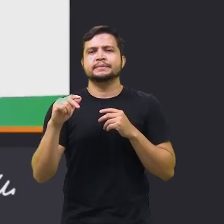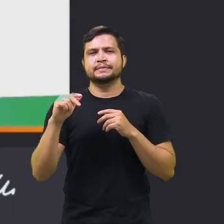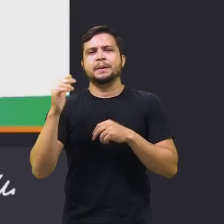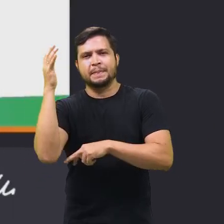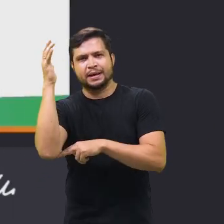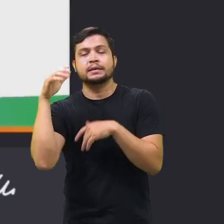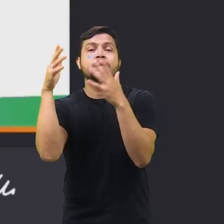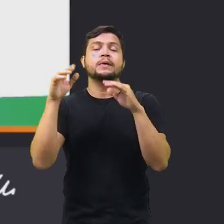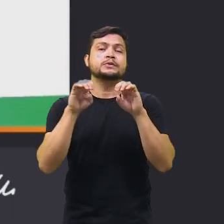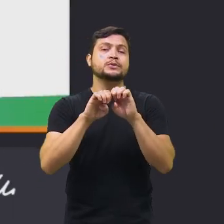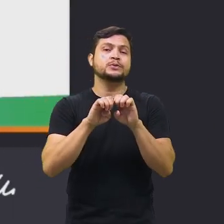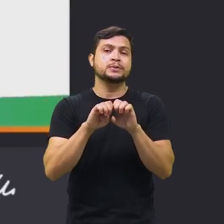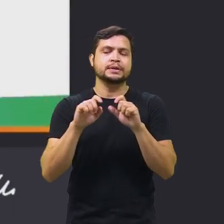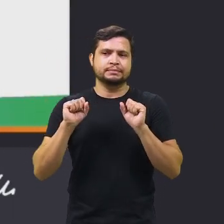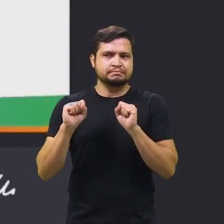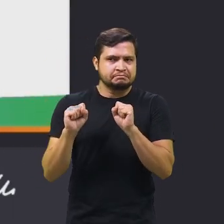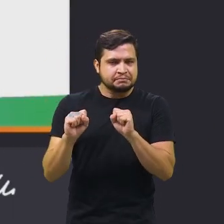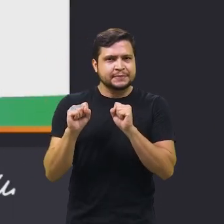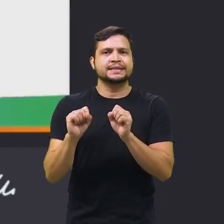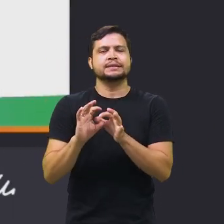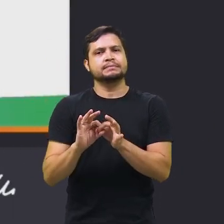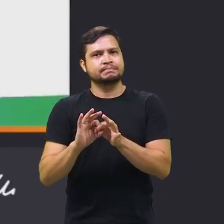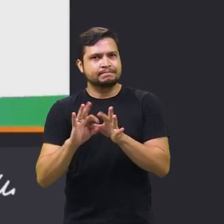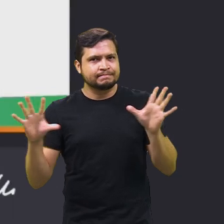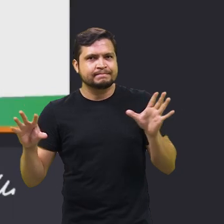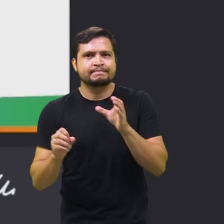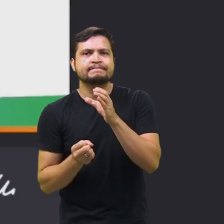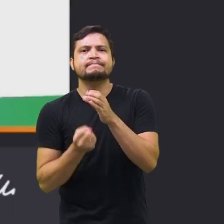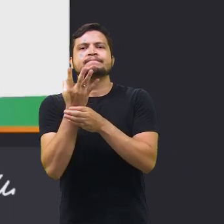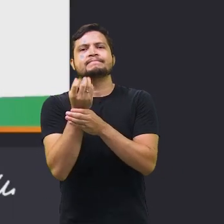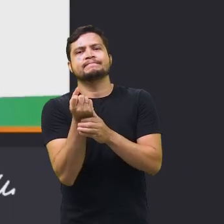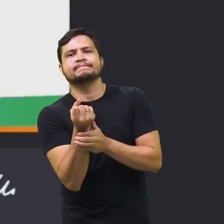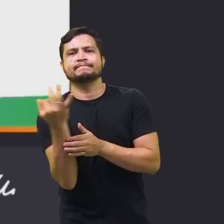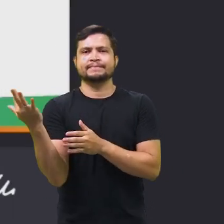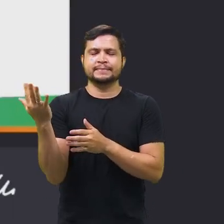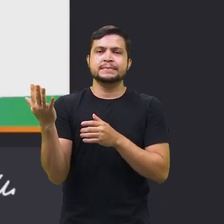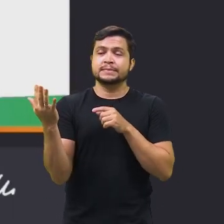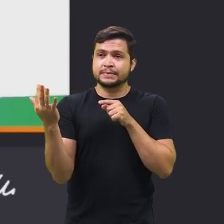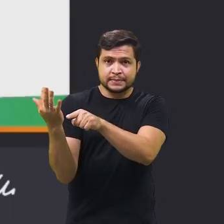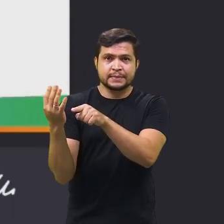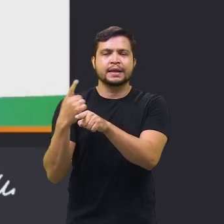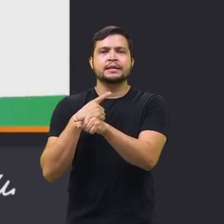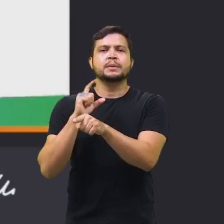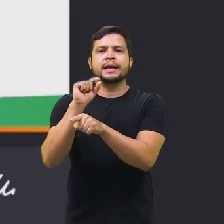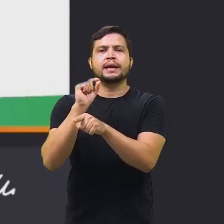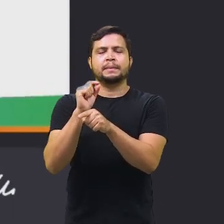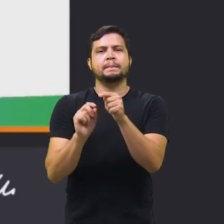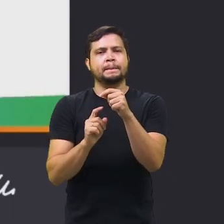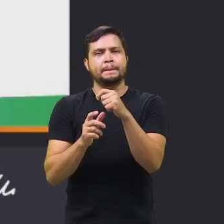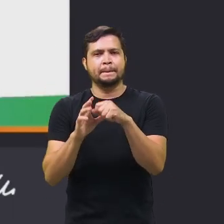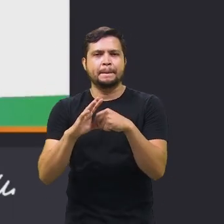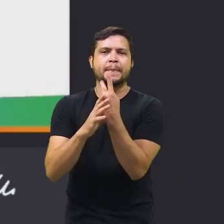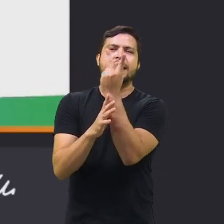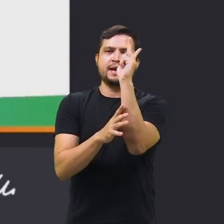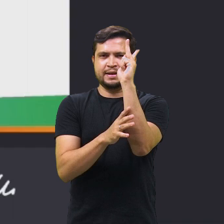foi a estrutura que me permitiu ter uma maior diversidade genética, produzir indivíduos com características